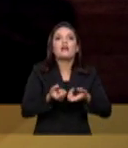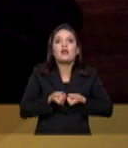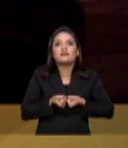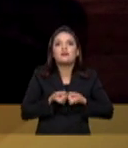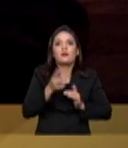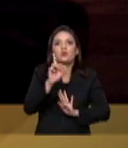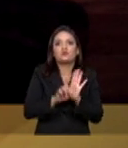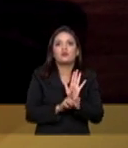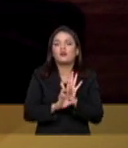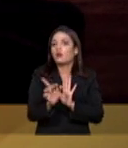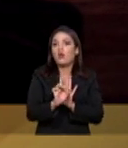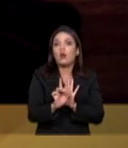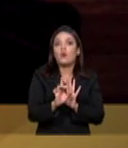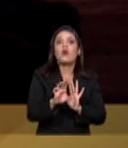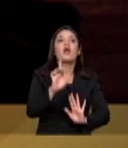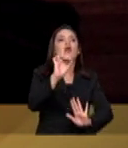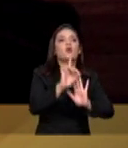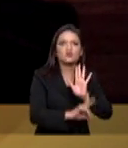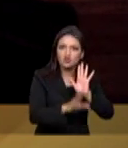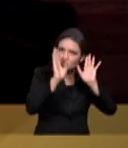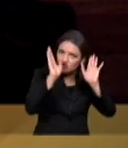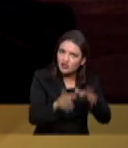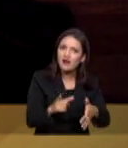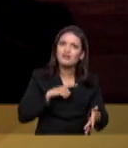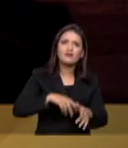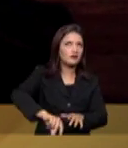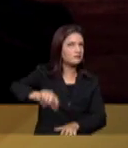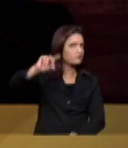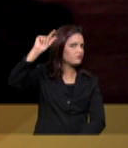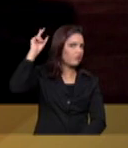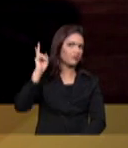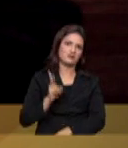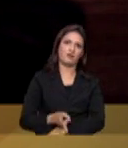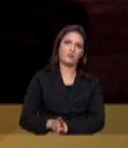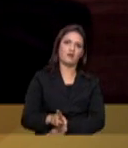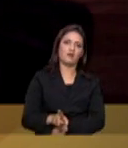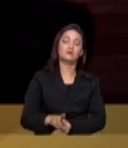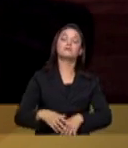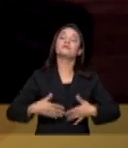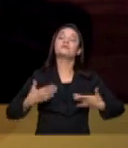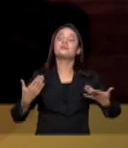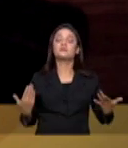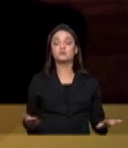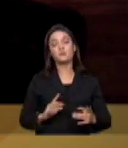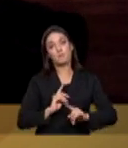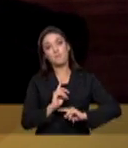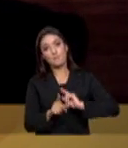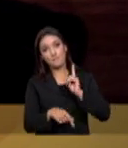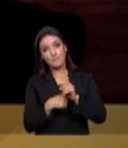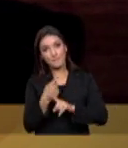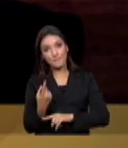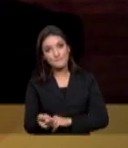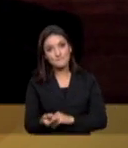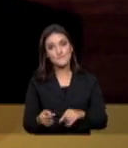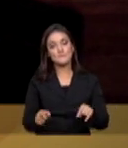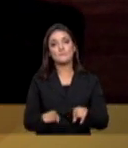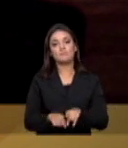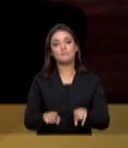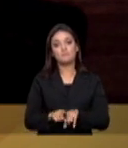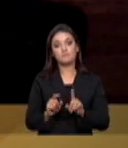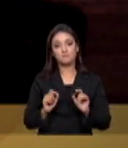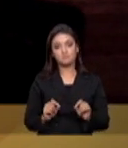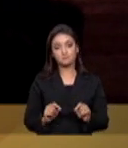mas a pena da declaração de sua e mais adiante Como já afirmei